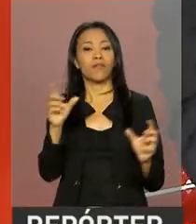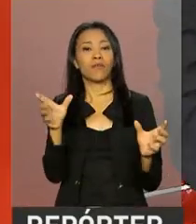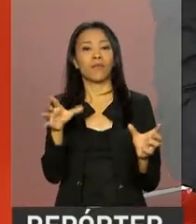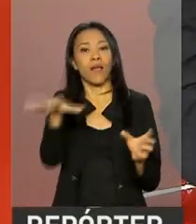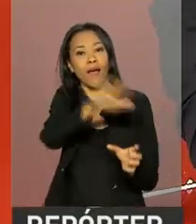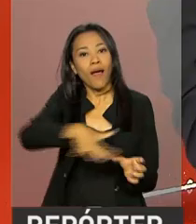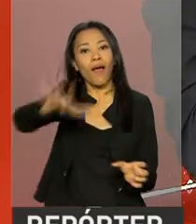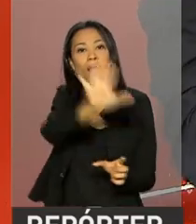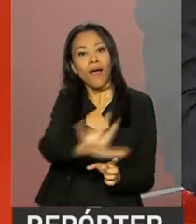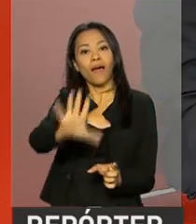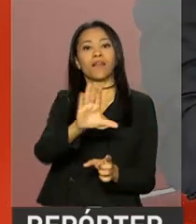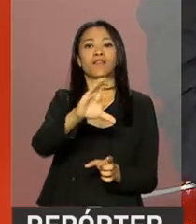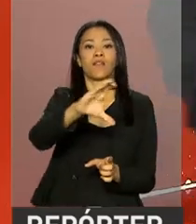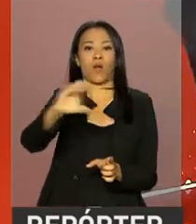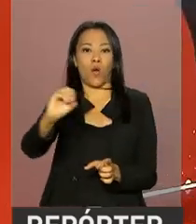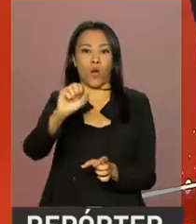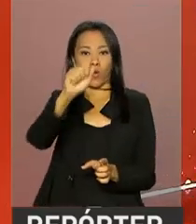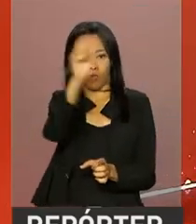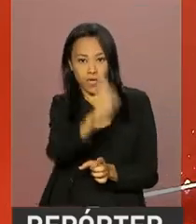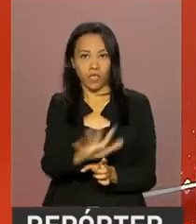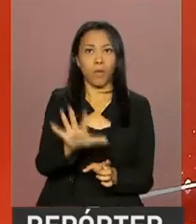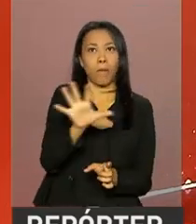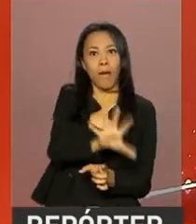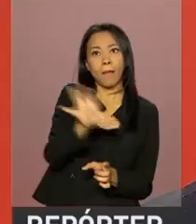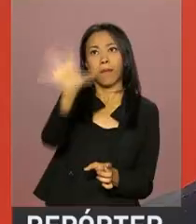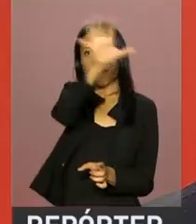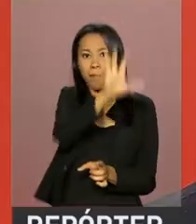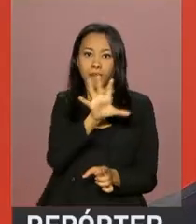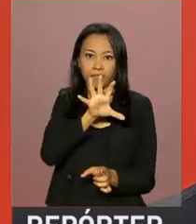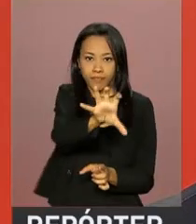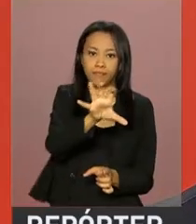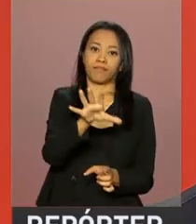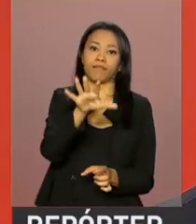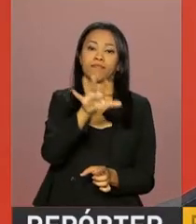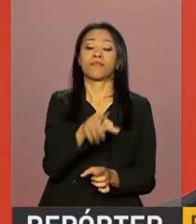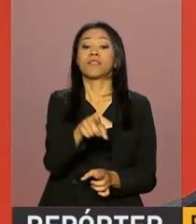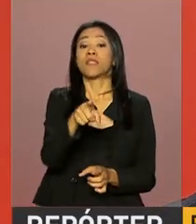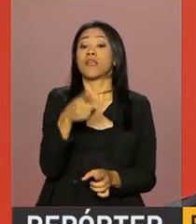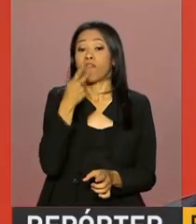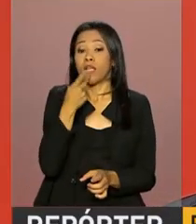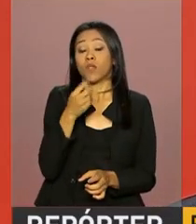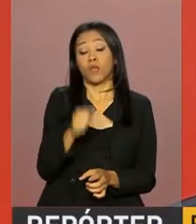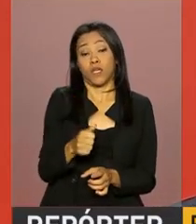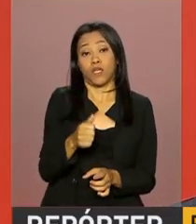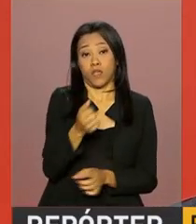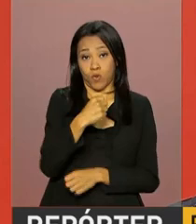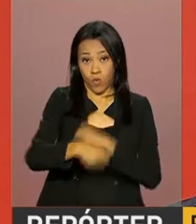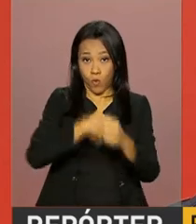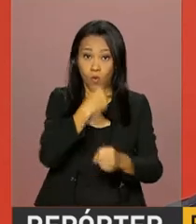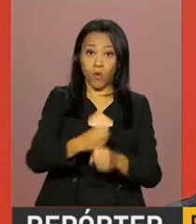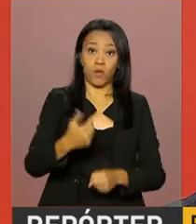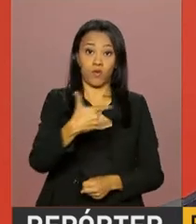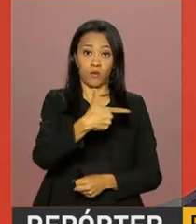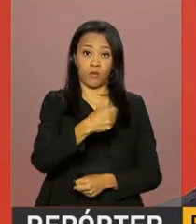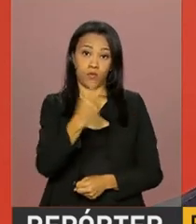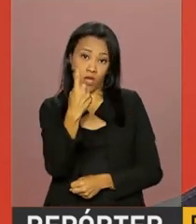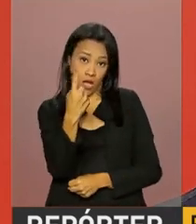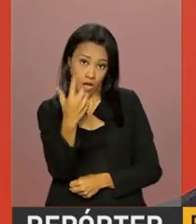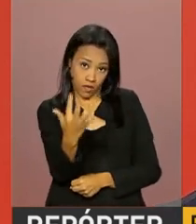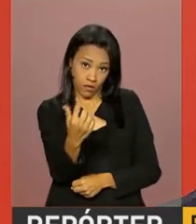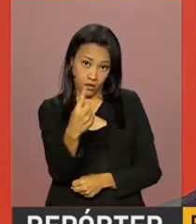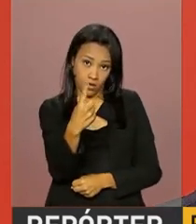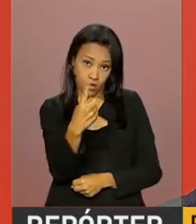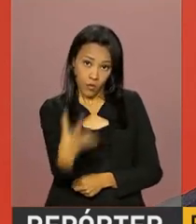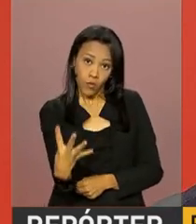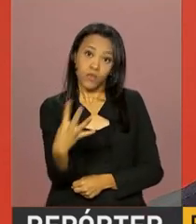mais baixos e o maior prazo para quitar a dívida no ano de 2014 a gente pegou o fundo a gente pegou o investimento do